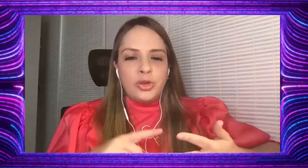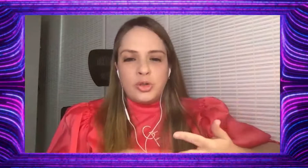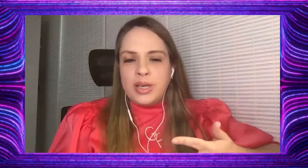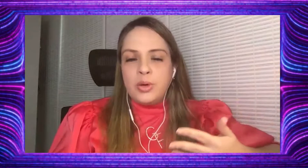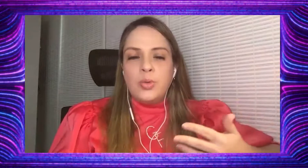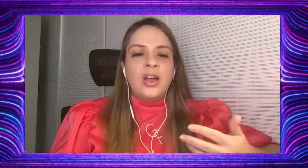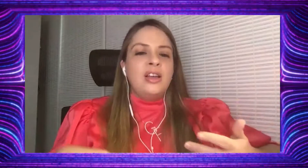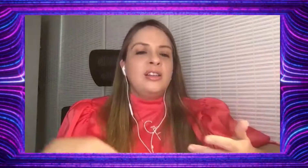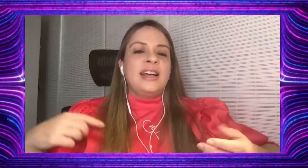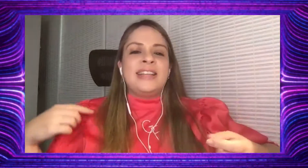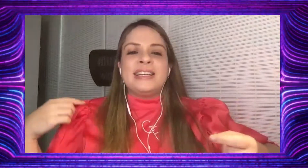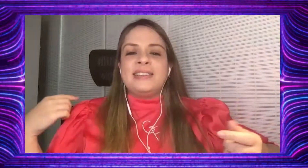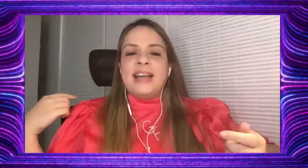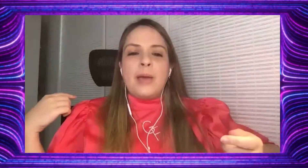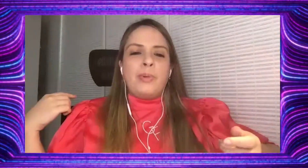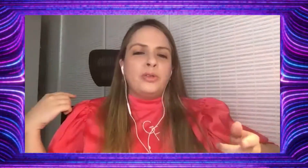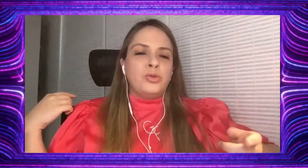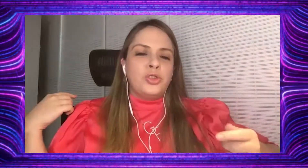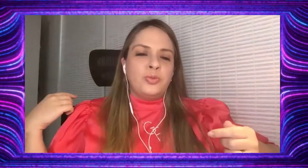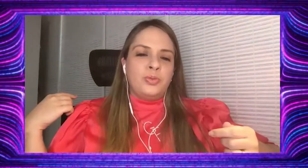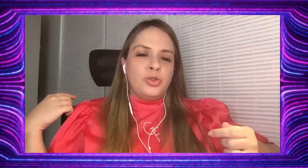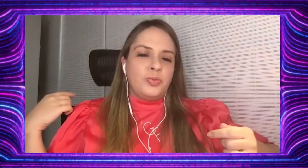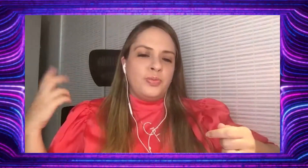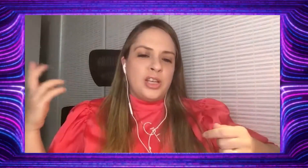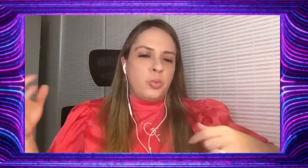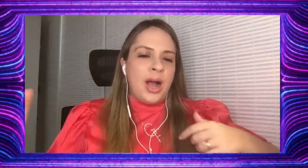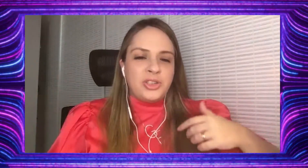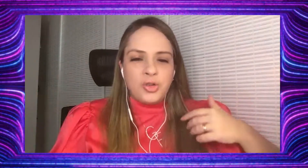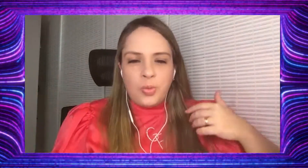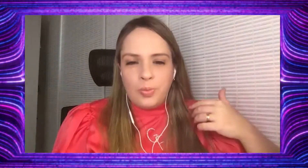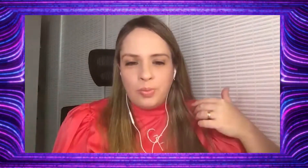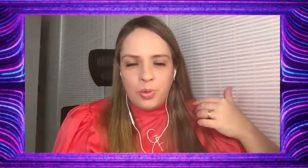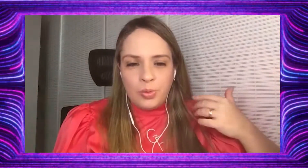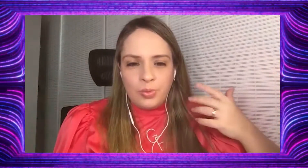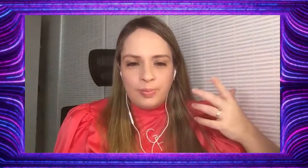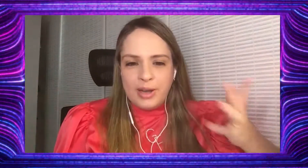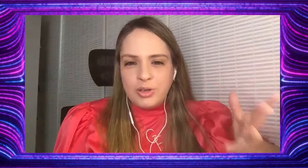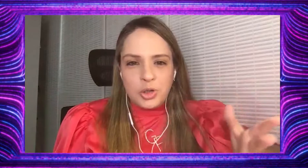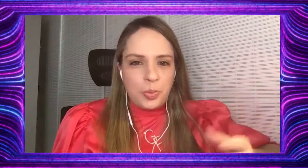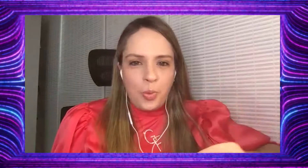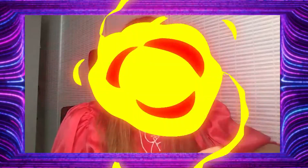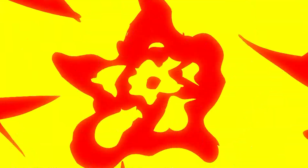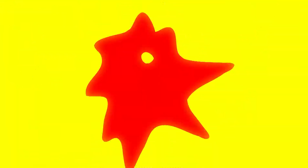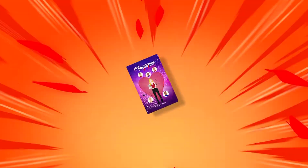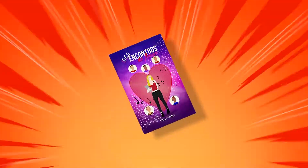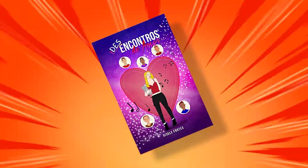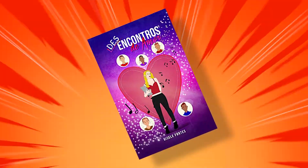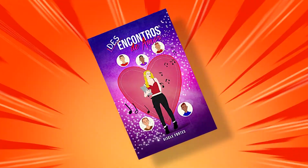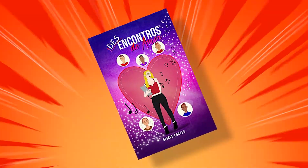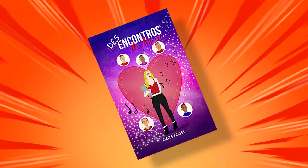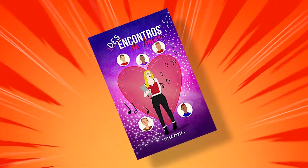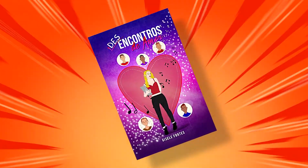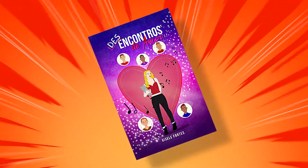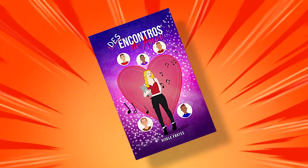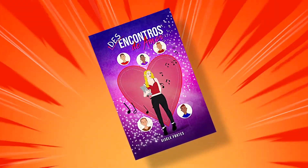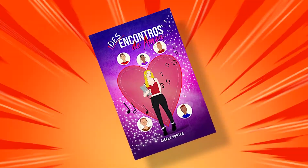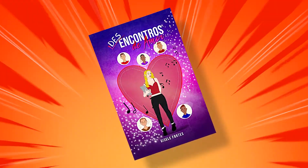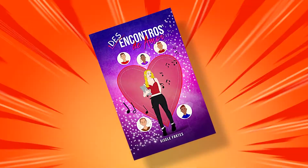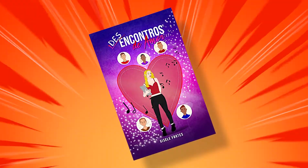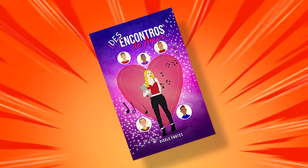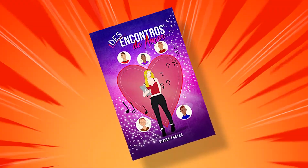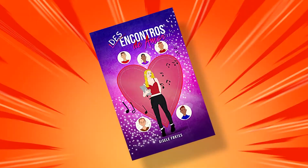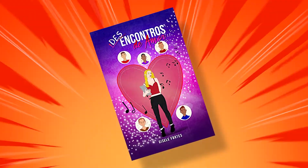90, 2000, da época das boates com banho de espuma, e uma série de